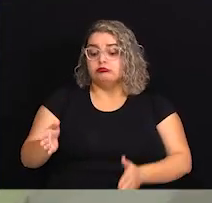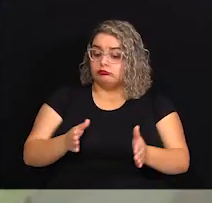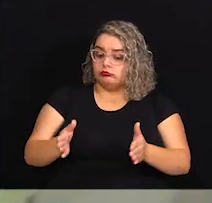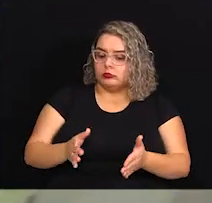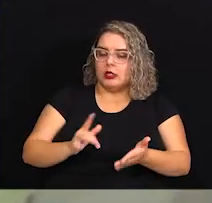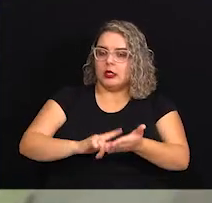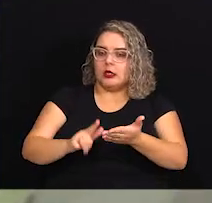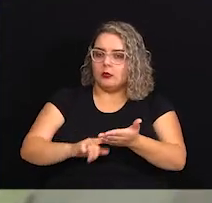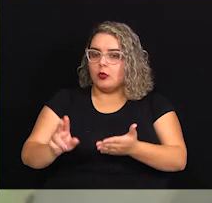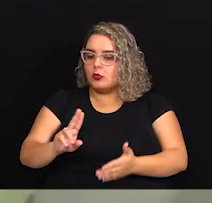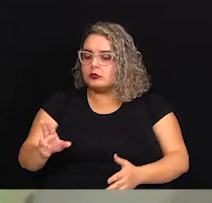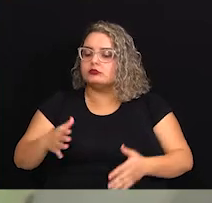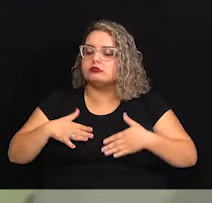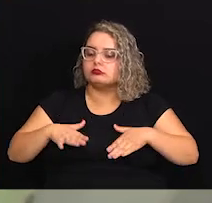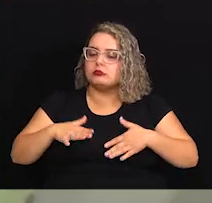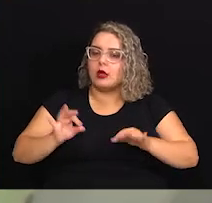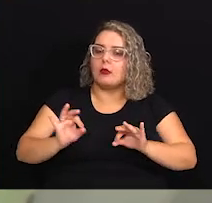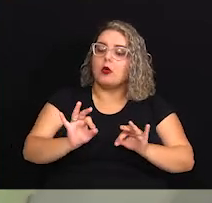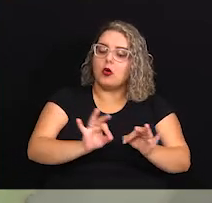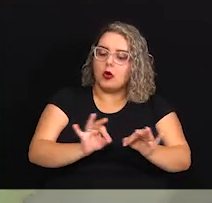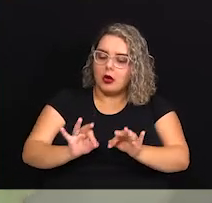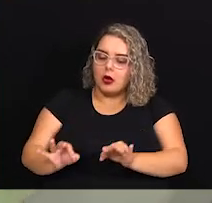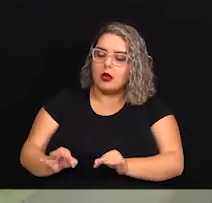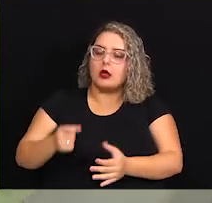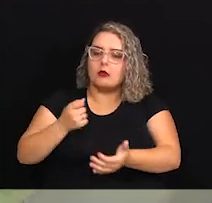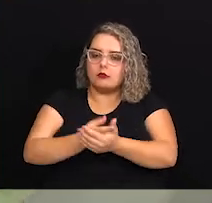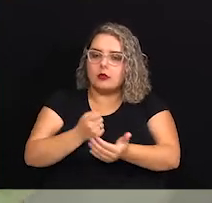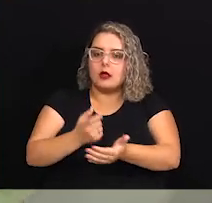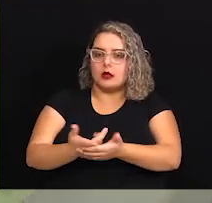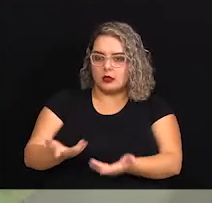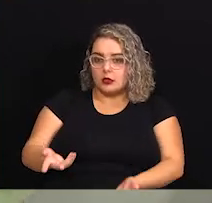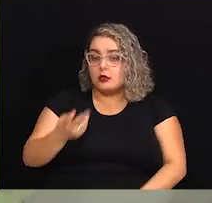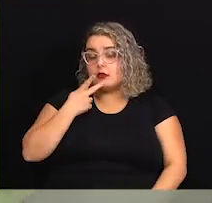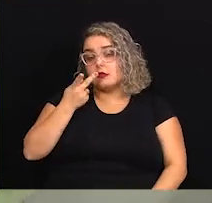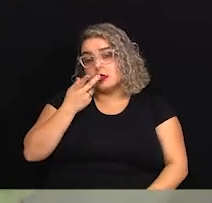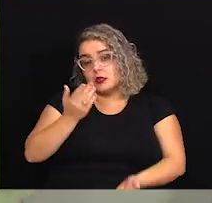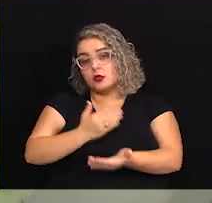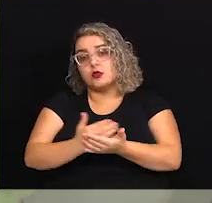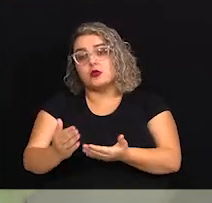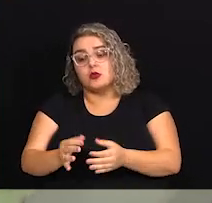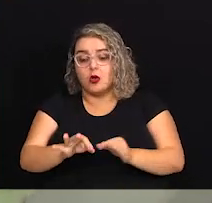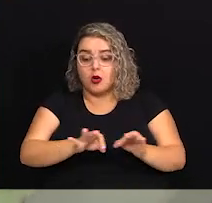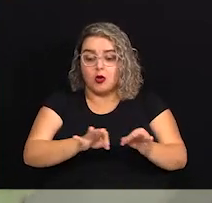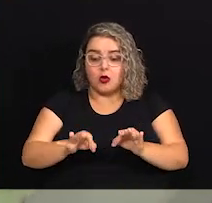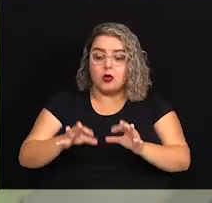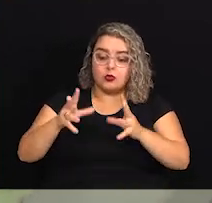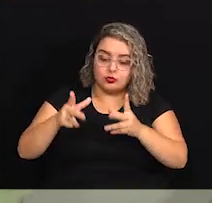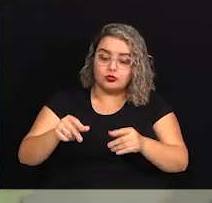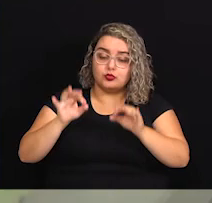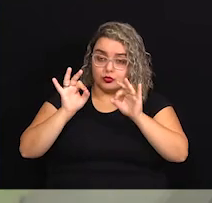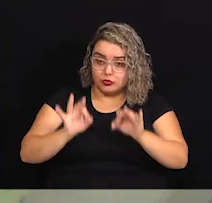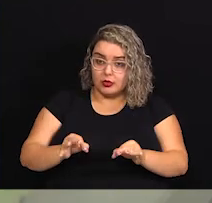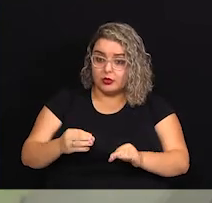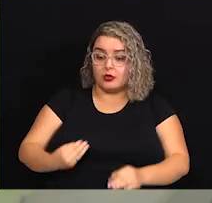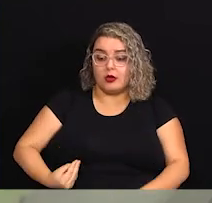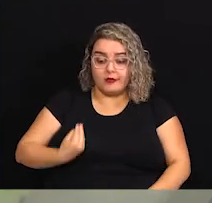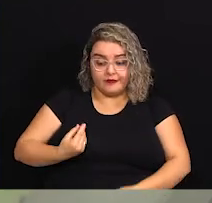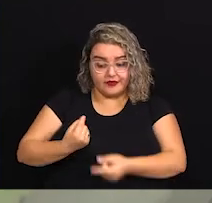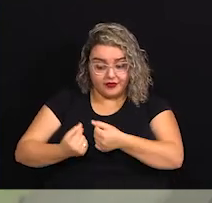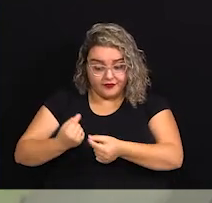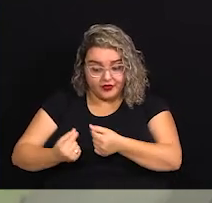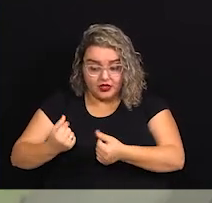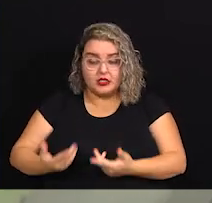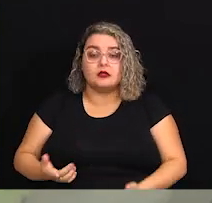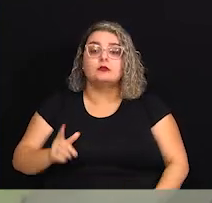tempo, limpou o nome, dá um tempo, organiza suas contas, né? Que é o que eu falei no início, organiza certinho suas contas, sua vida